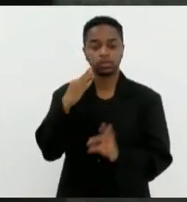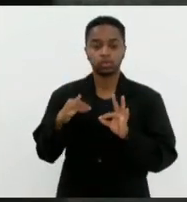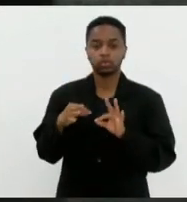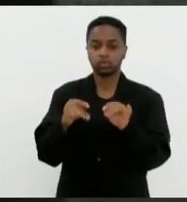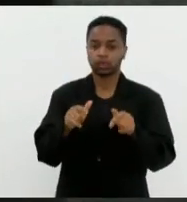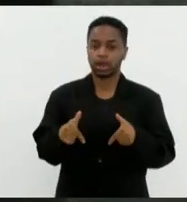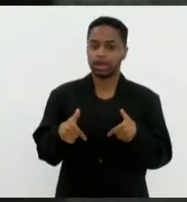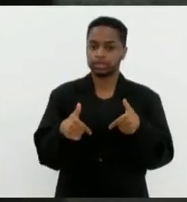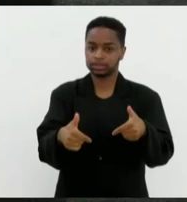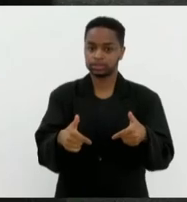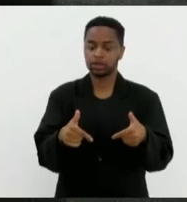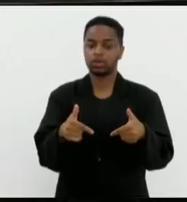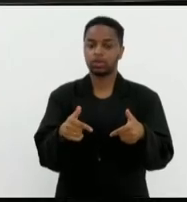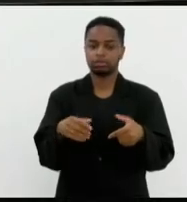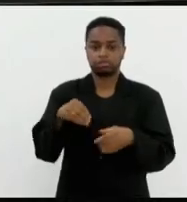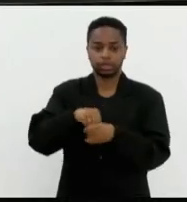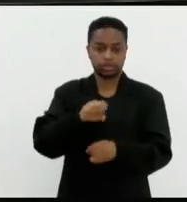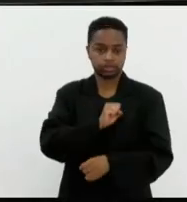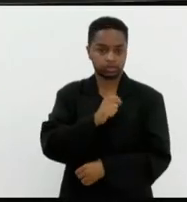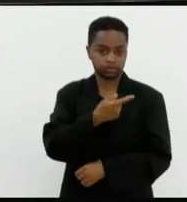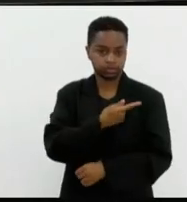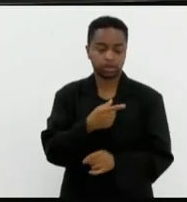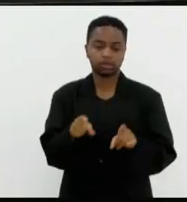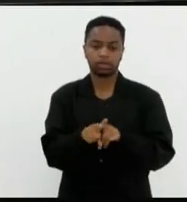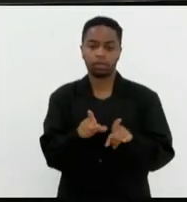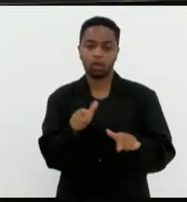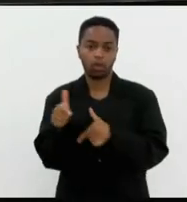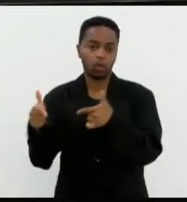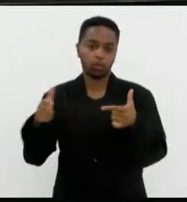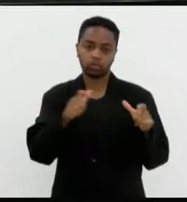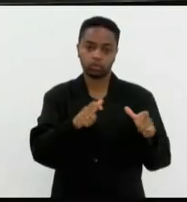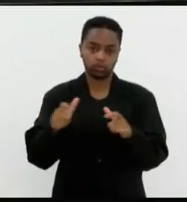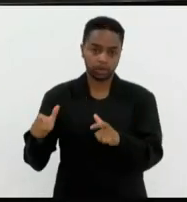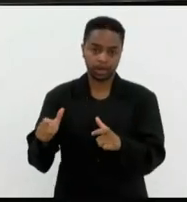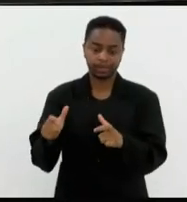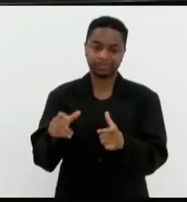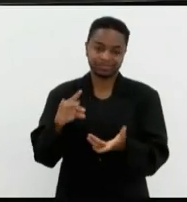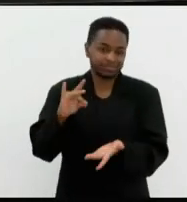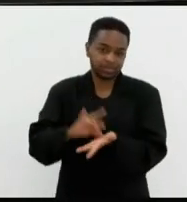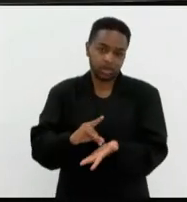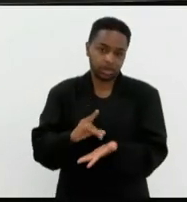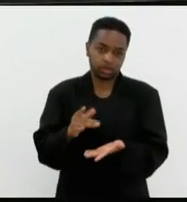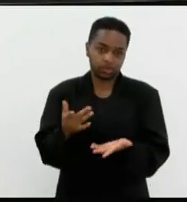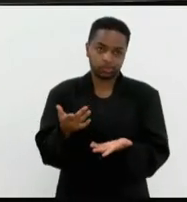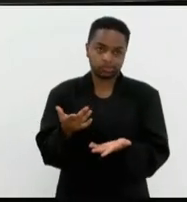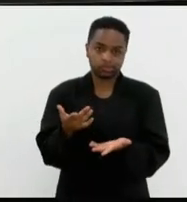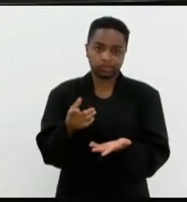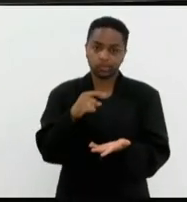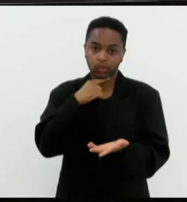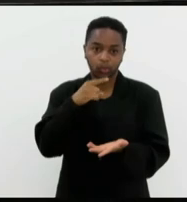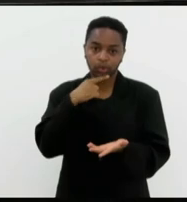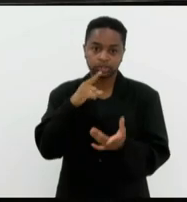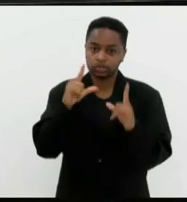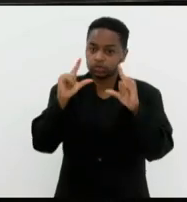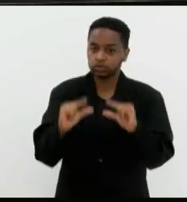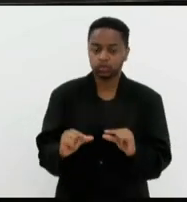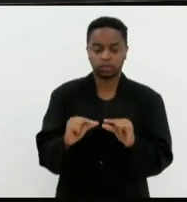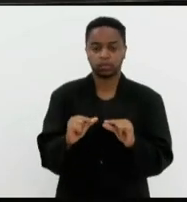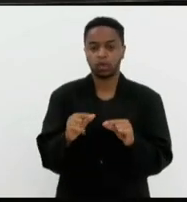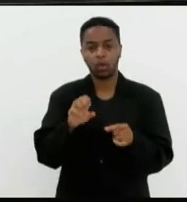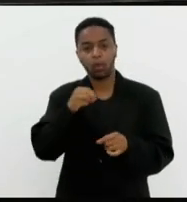tomando, seja em São Gonçalo, seja nos órgãos de imprensa, não vão fazer com que a dor venha a